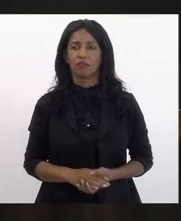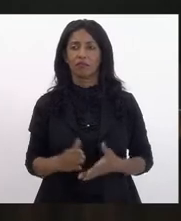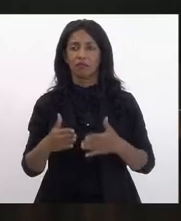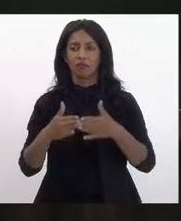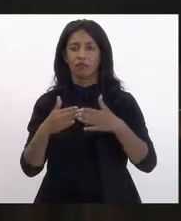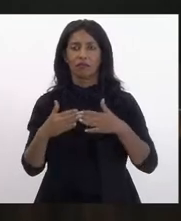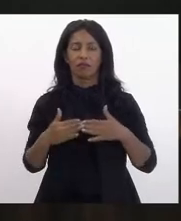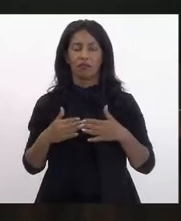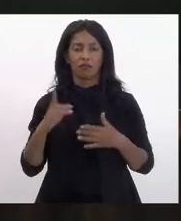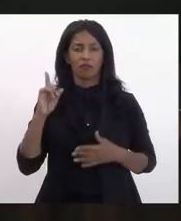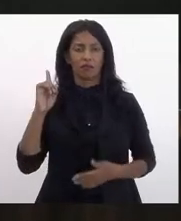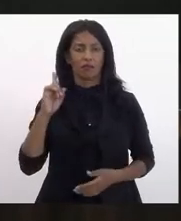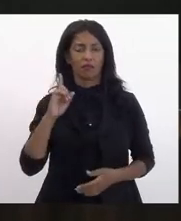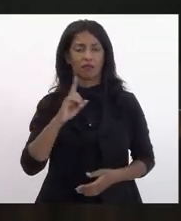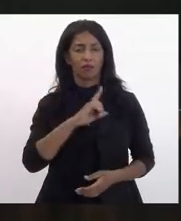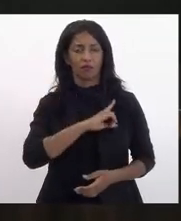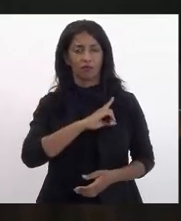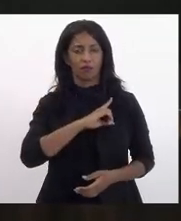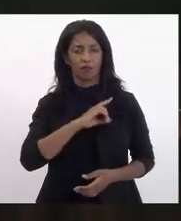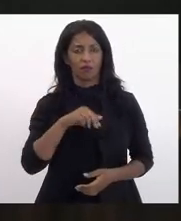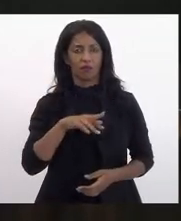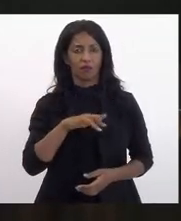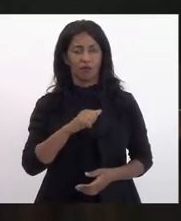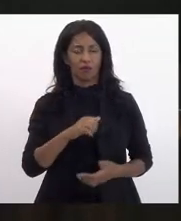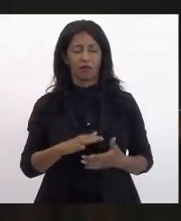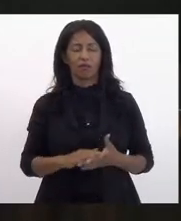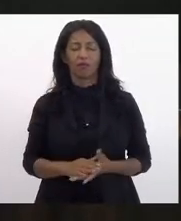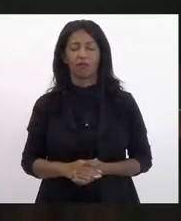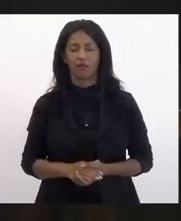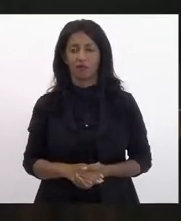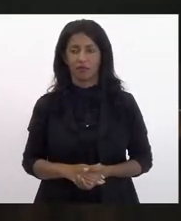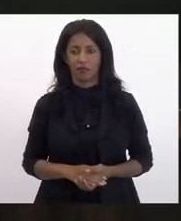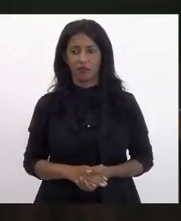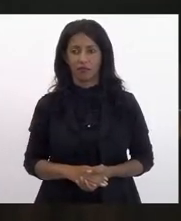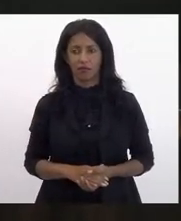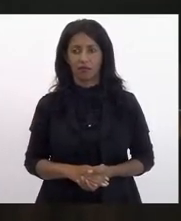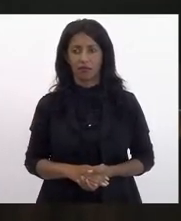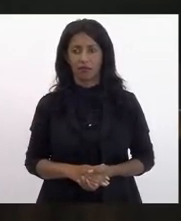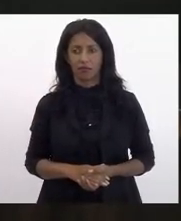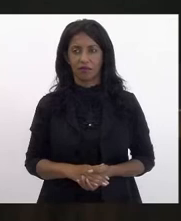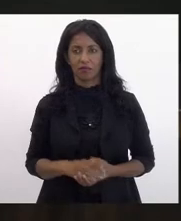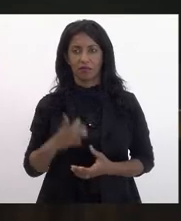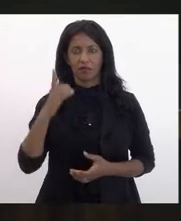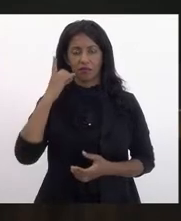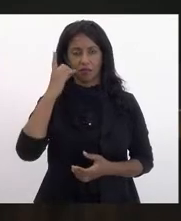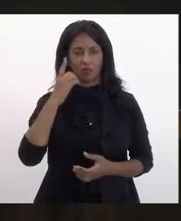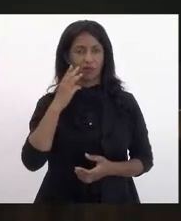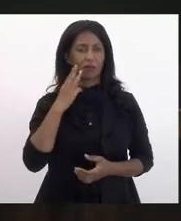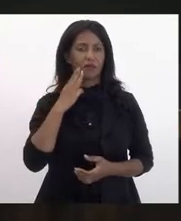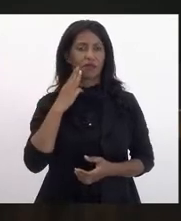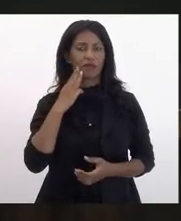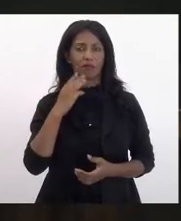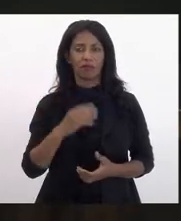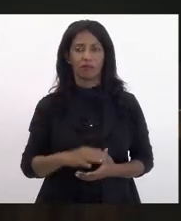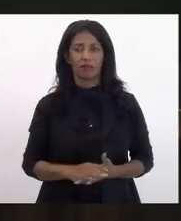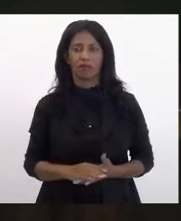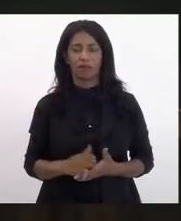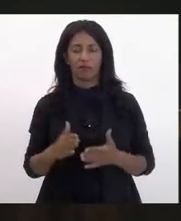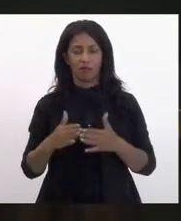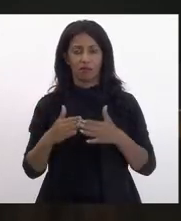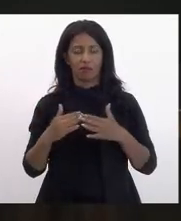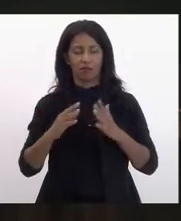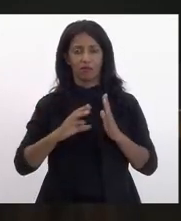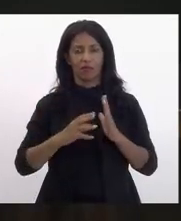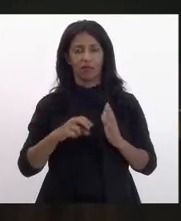Abstenção, Marta Rocha. Vai a promulgação com abstenção da deputada Marta Rocha e do deputado Valdec, do